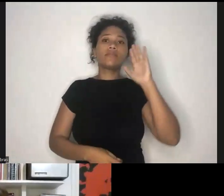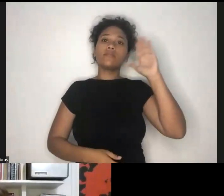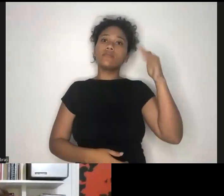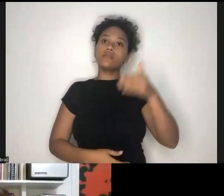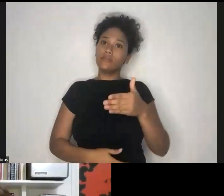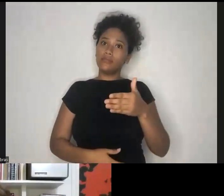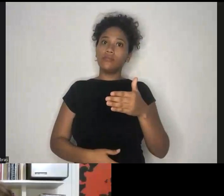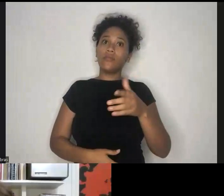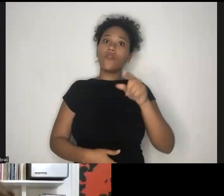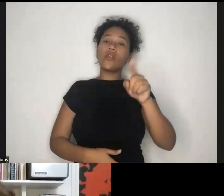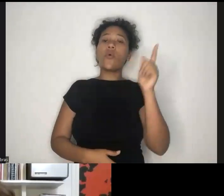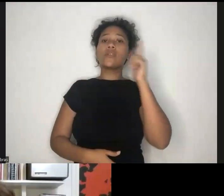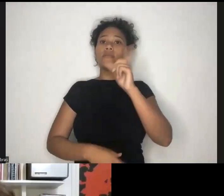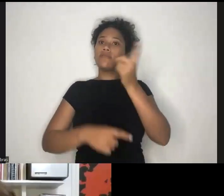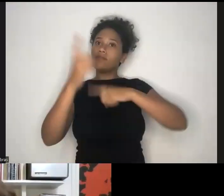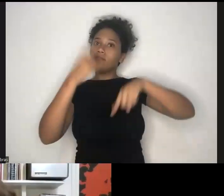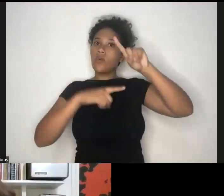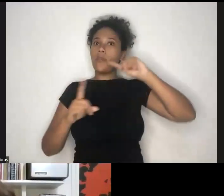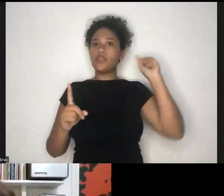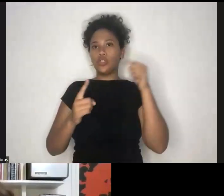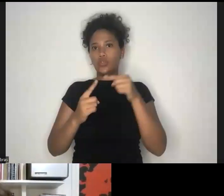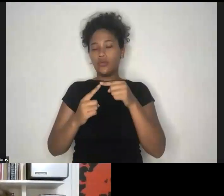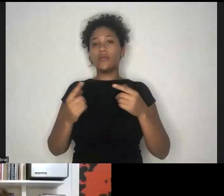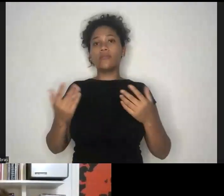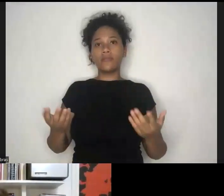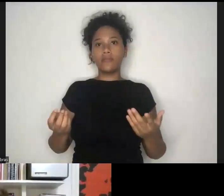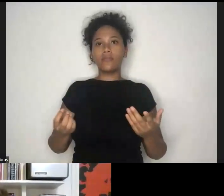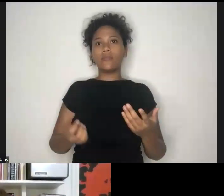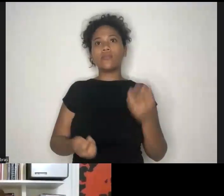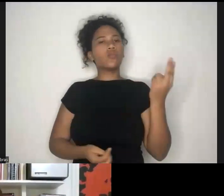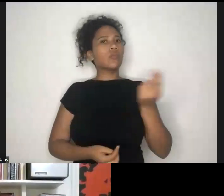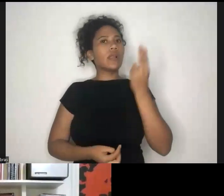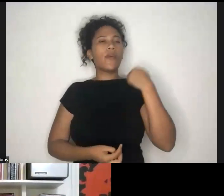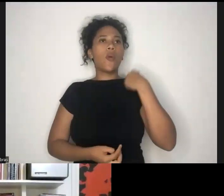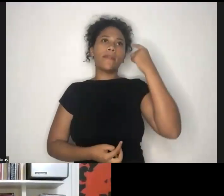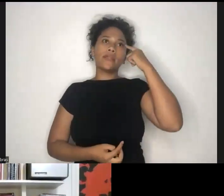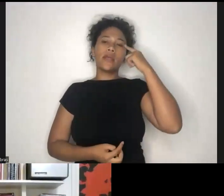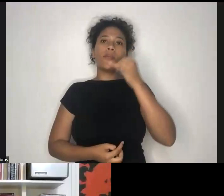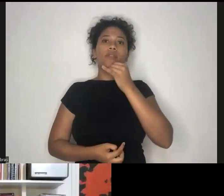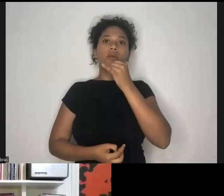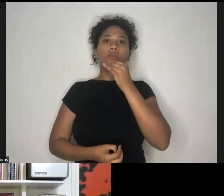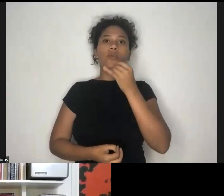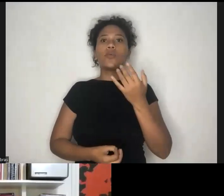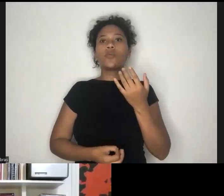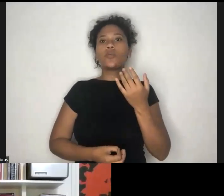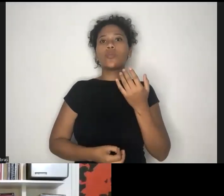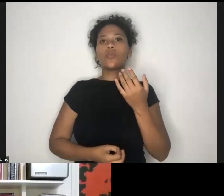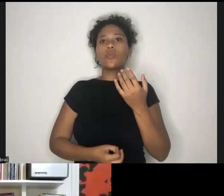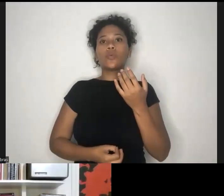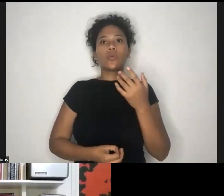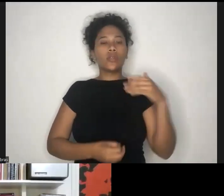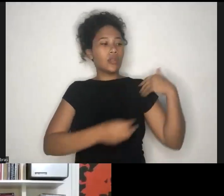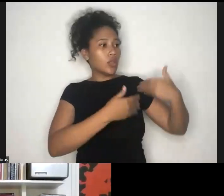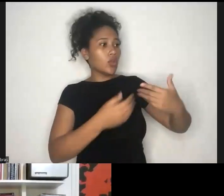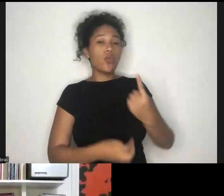para você alcançar certos objetivos então não tem como eu pensar um por exemplo um uma trajetória de um